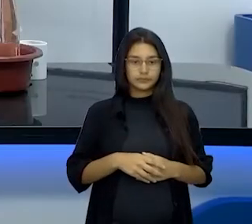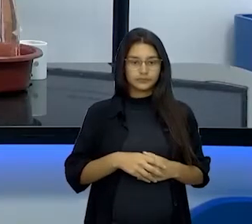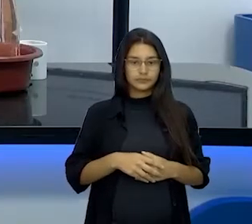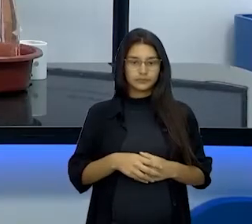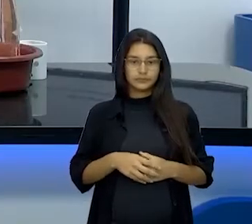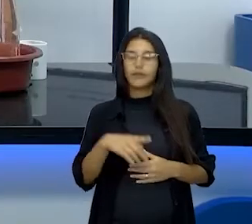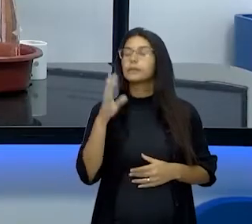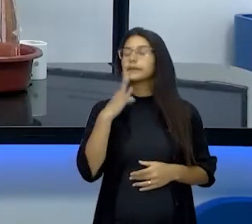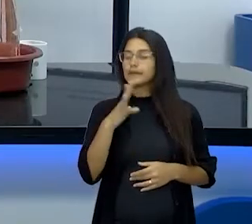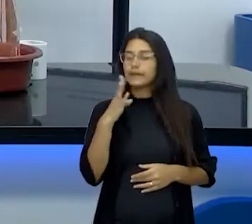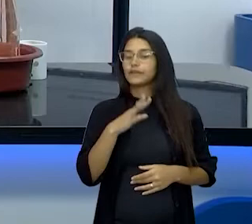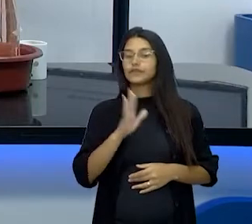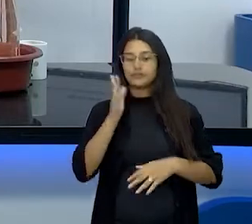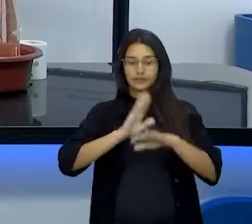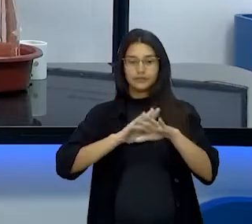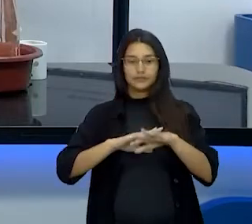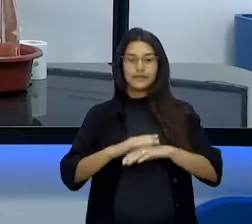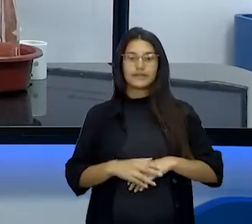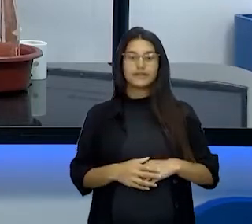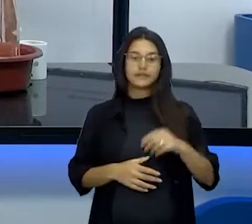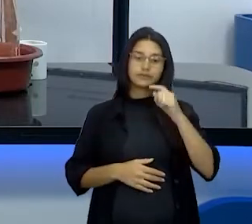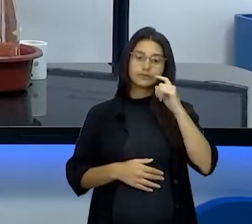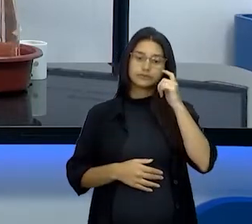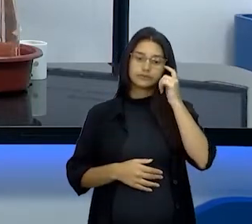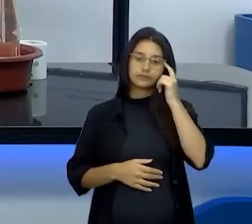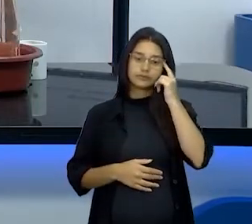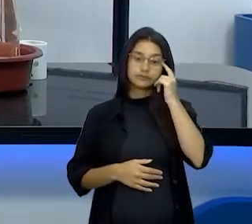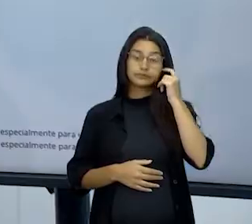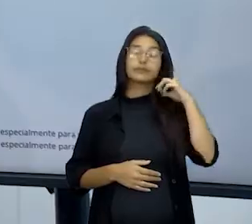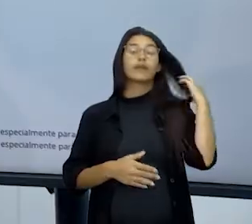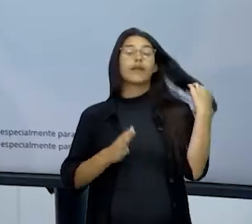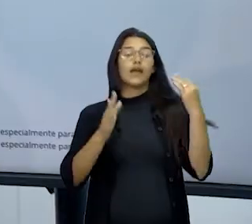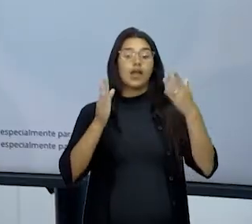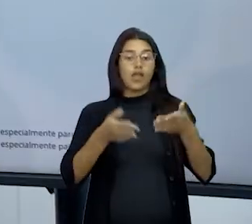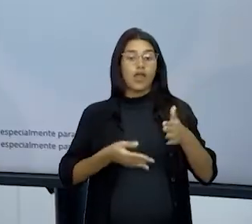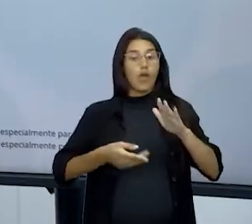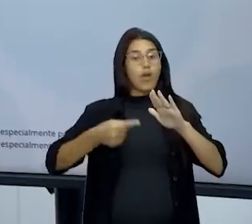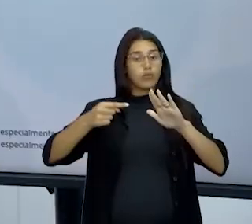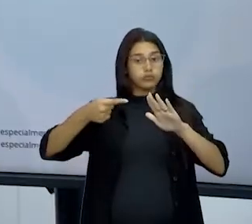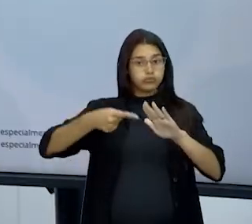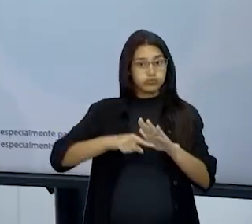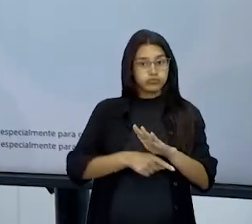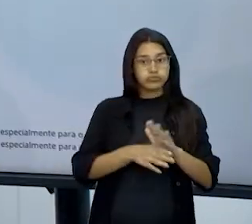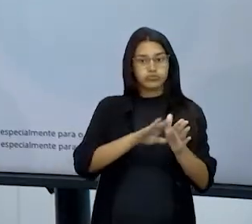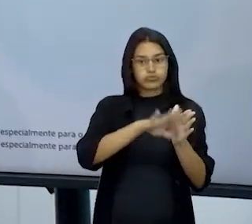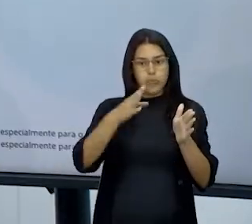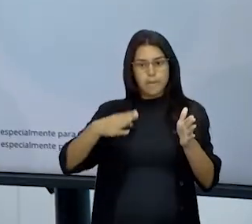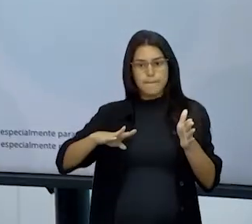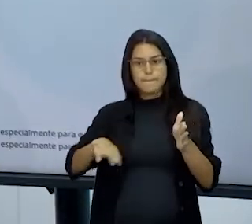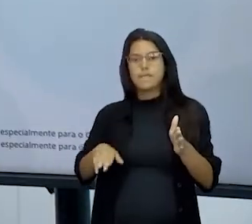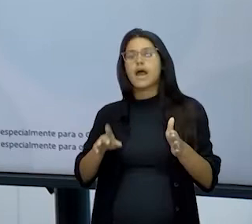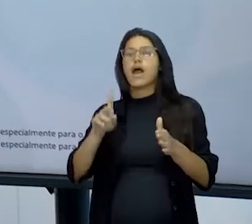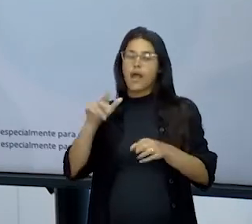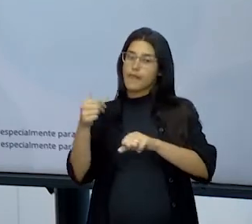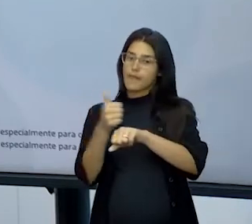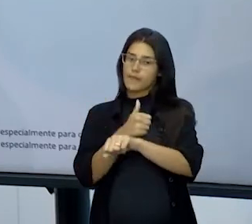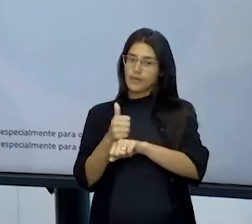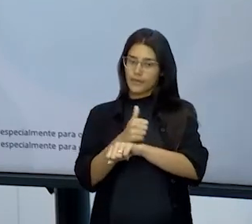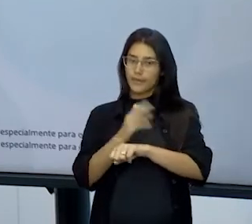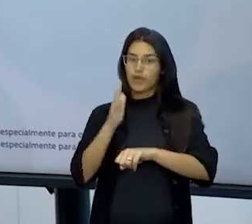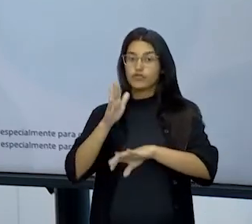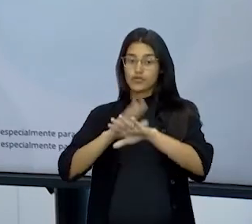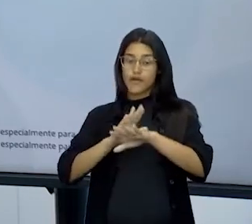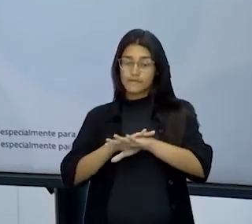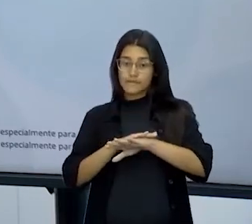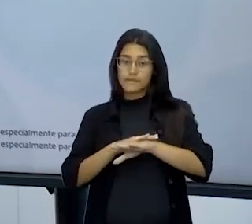Isso é muito bacana, eu já fiz isso. Aí agora, mergulho é com profissionais. Eu já fiz mergulho, Giba. Quem já